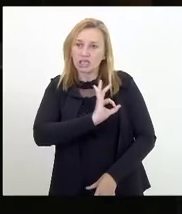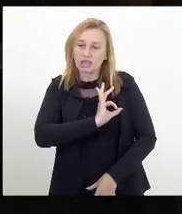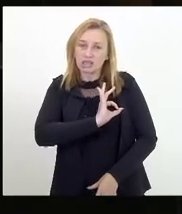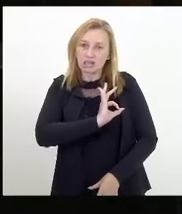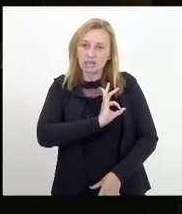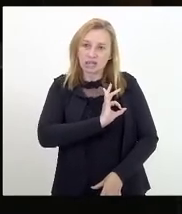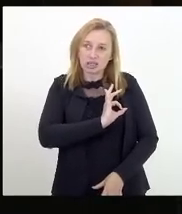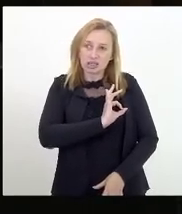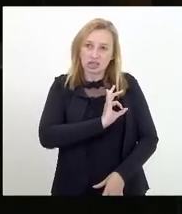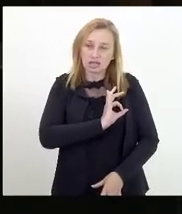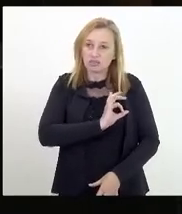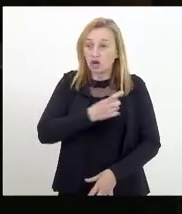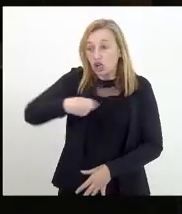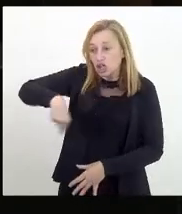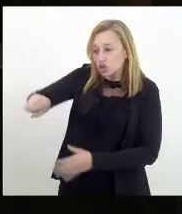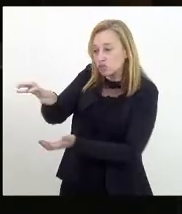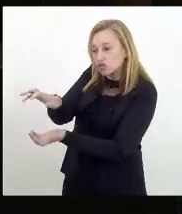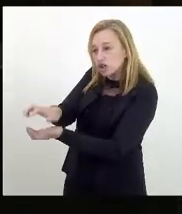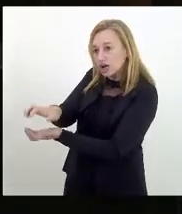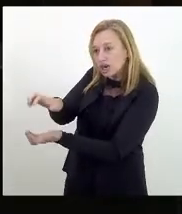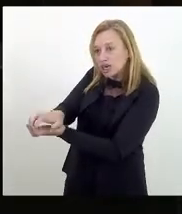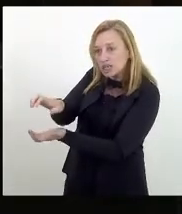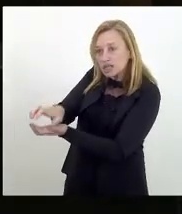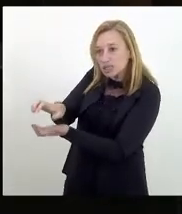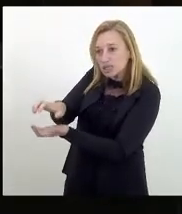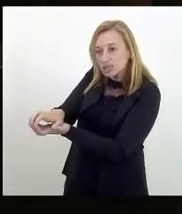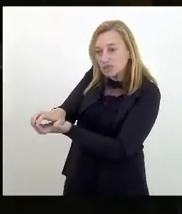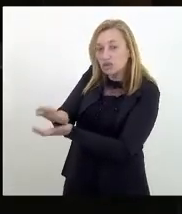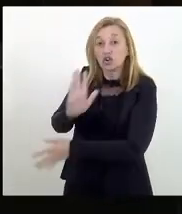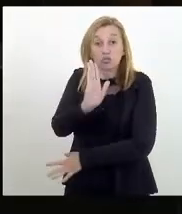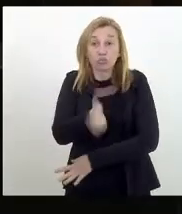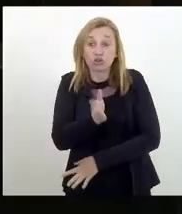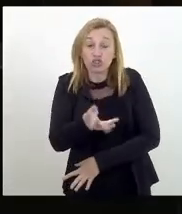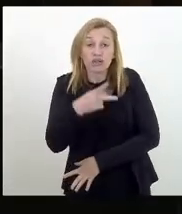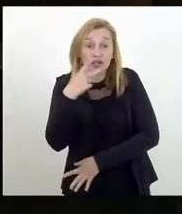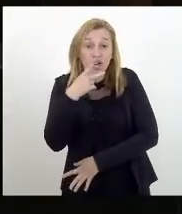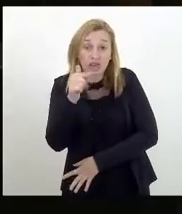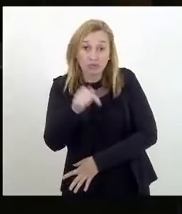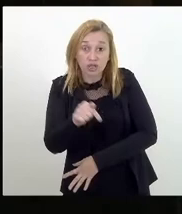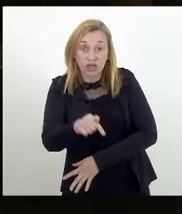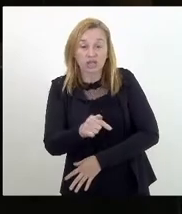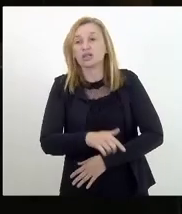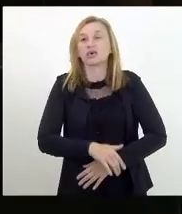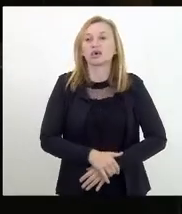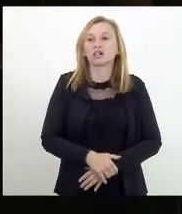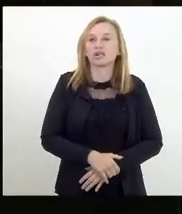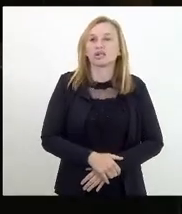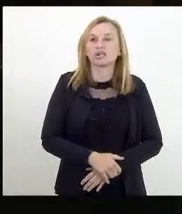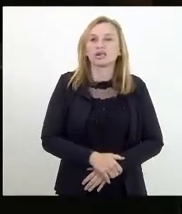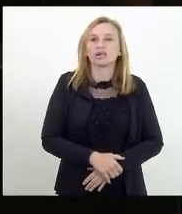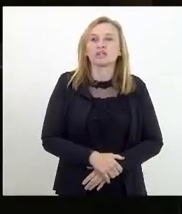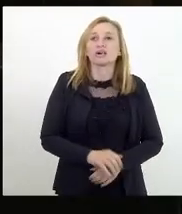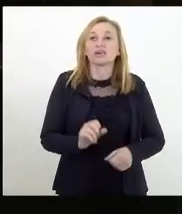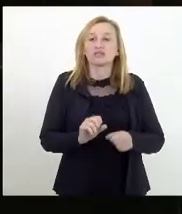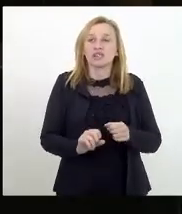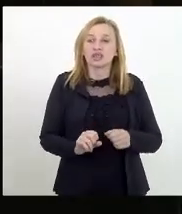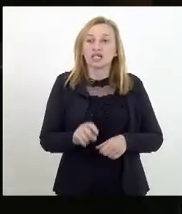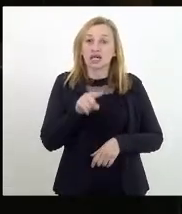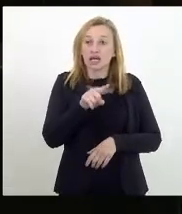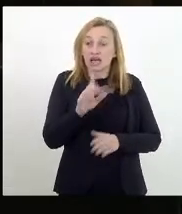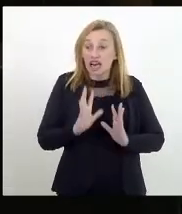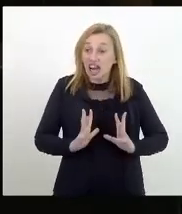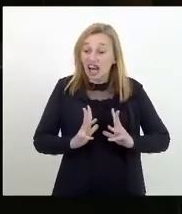no Jacarezinho e como já foi dito por aqui fazer aquela